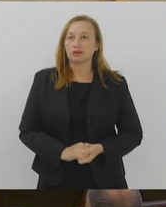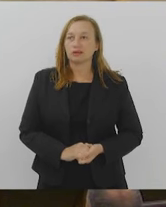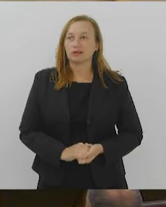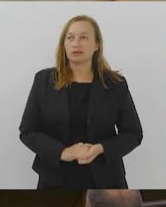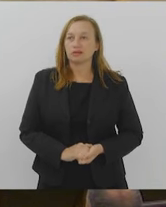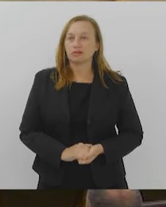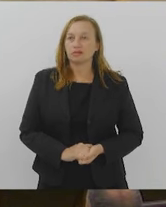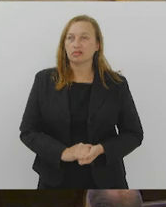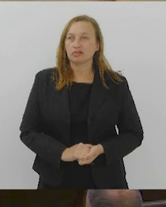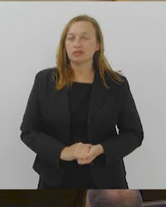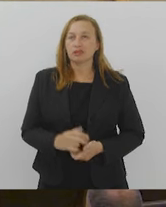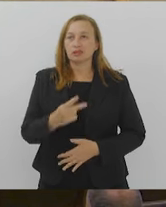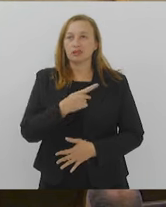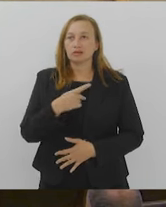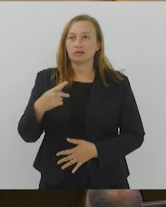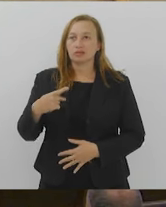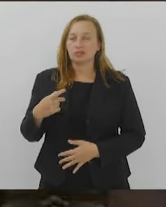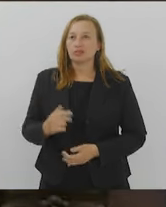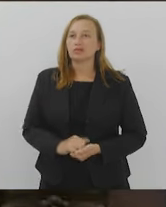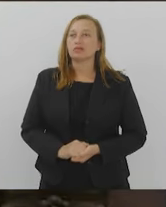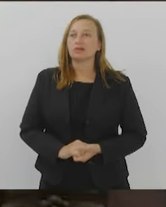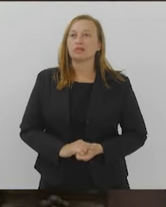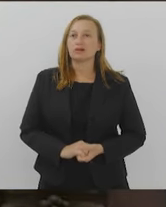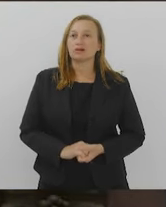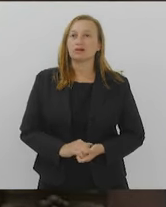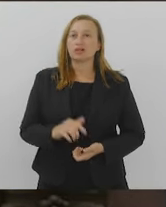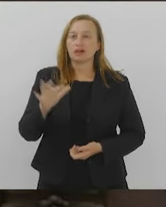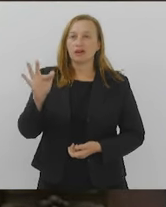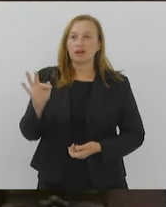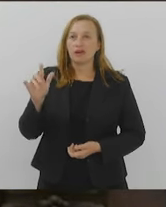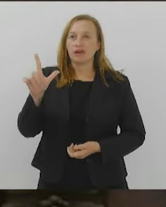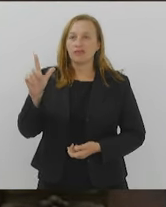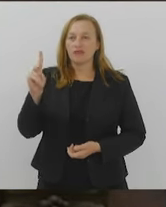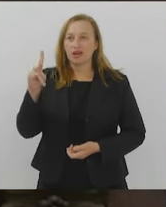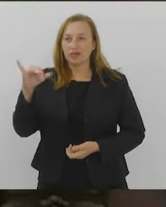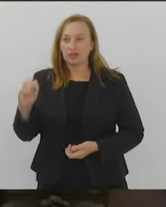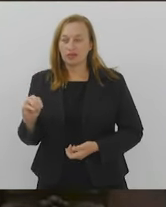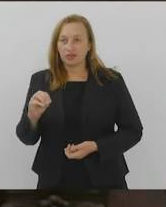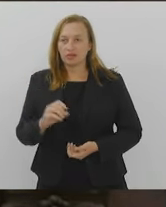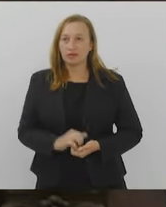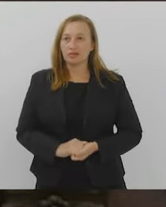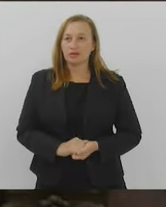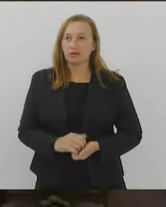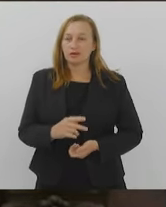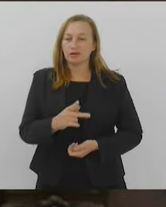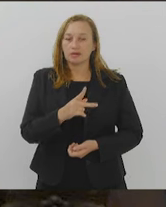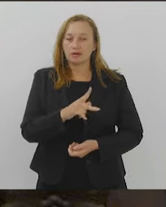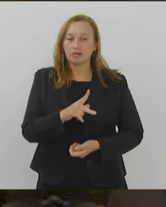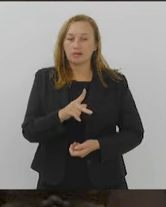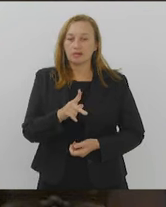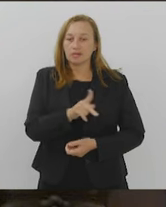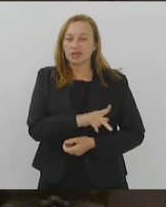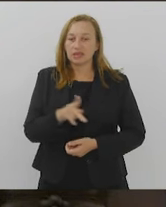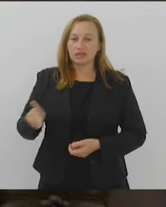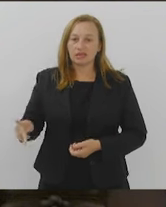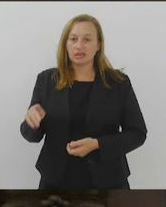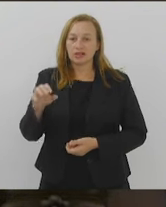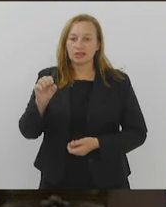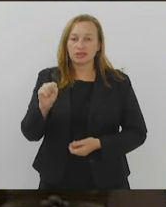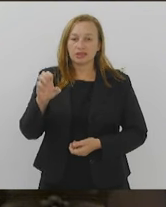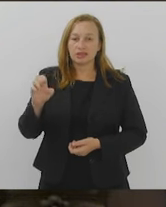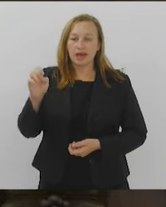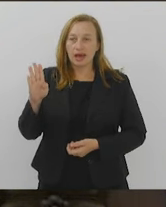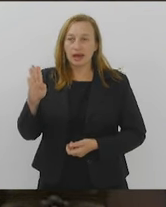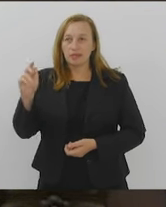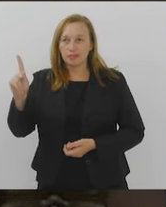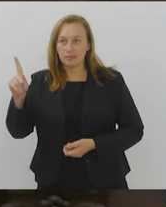o nosso pastor Flávio Marinho, presidente da SEADA, a qual eu sou membro da Assembleia de Deus da